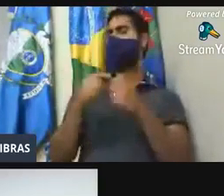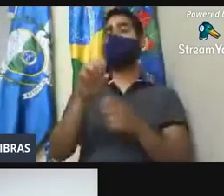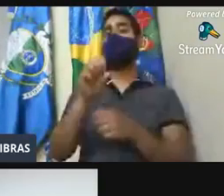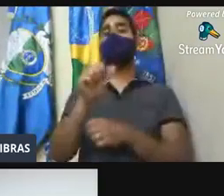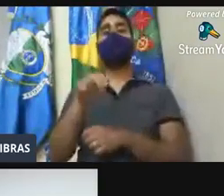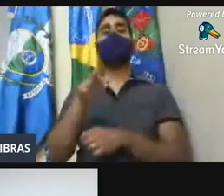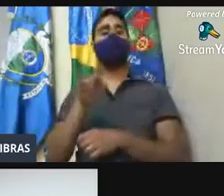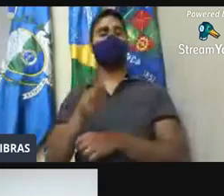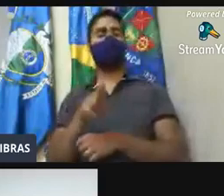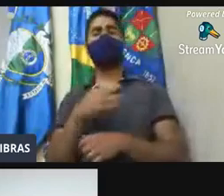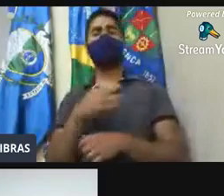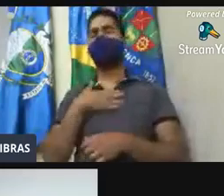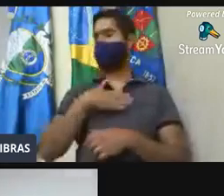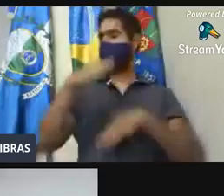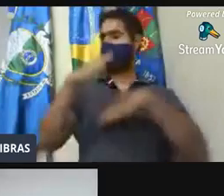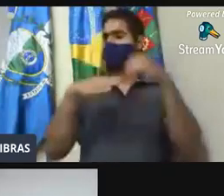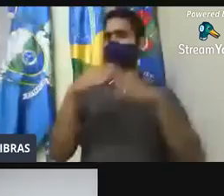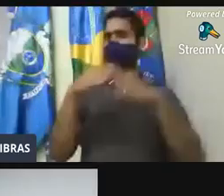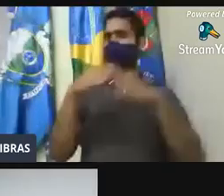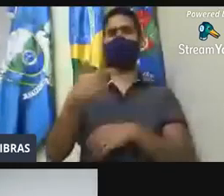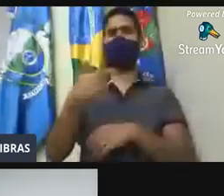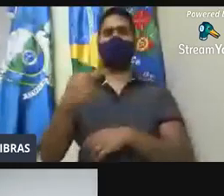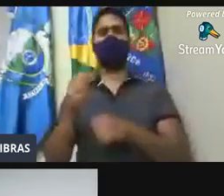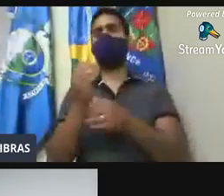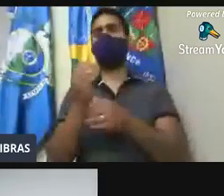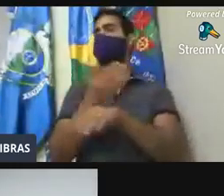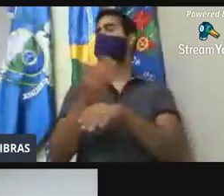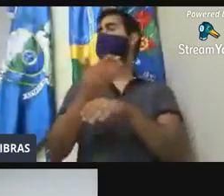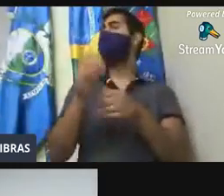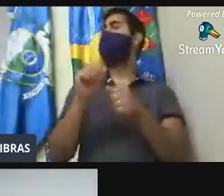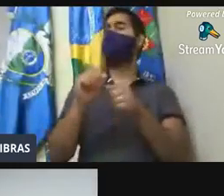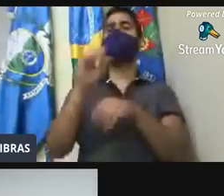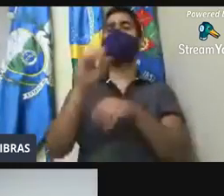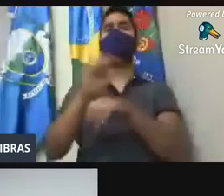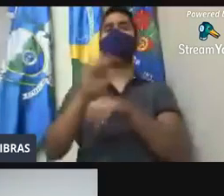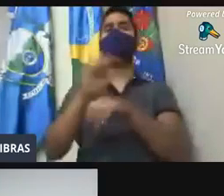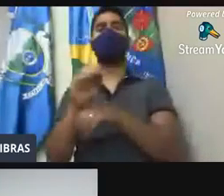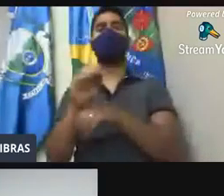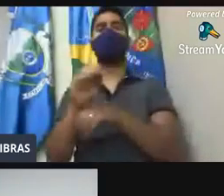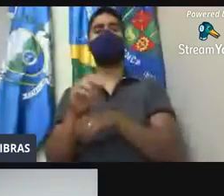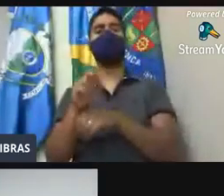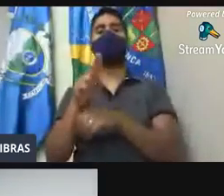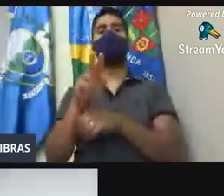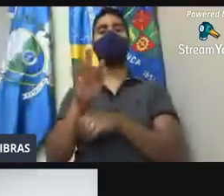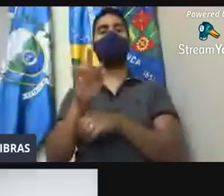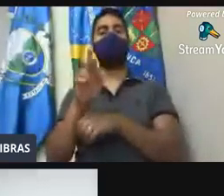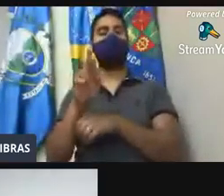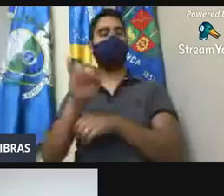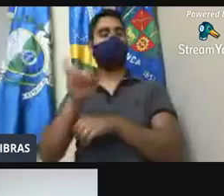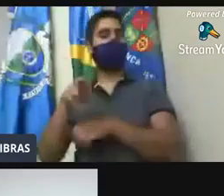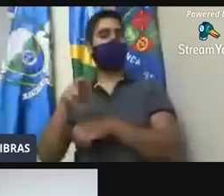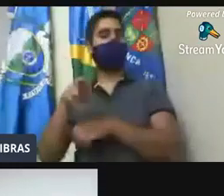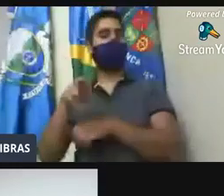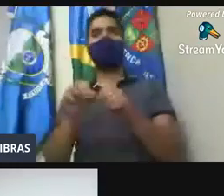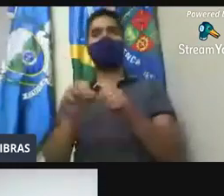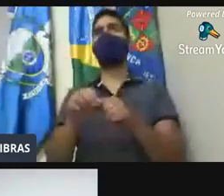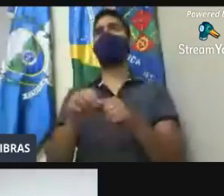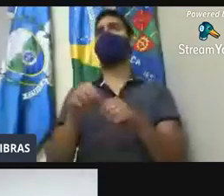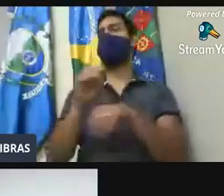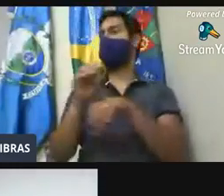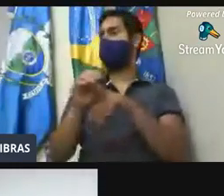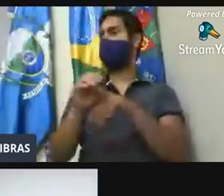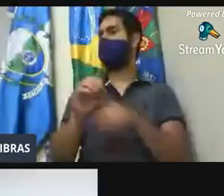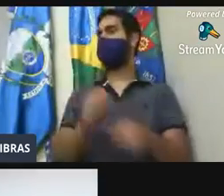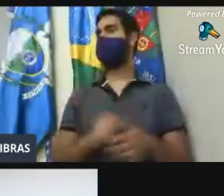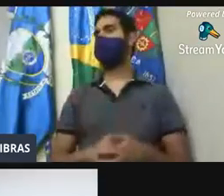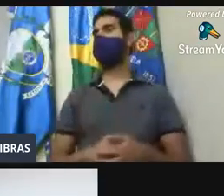cedo, aos 17 anos, ingressou na UFRJ para o curso de Ciências Contábeis. Samir Nermi